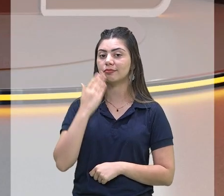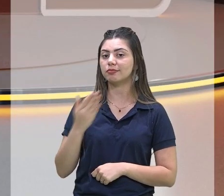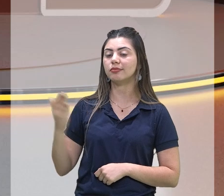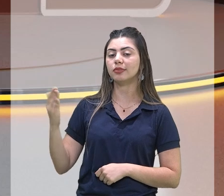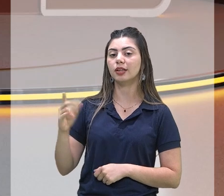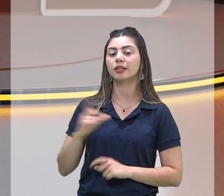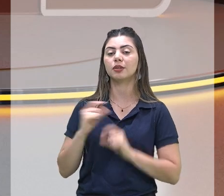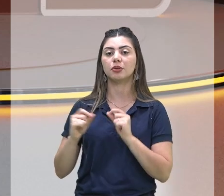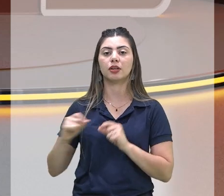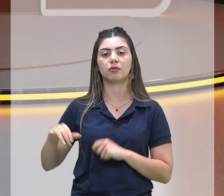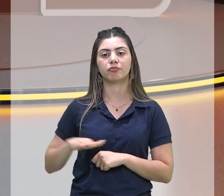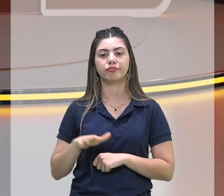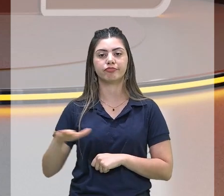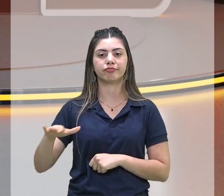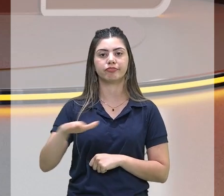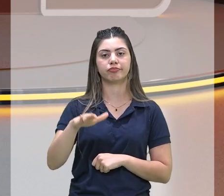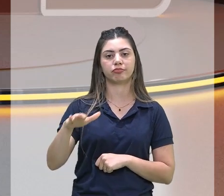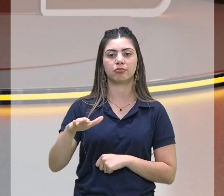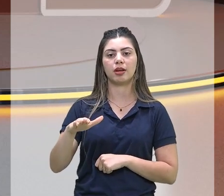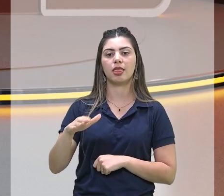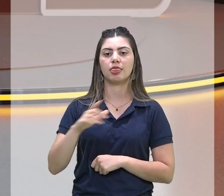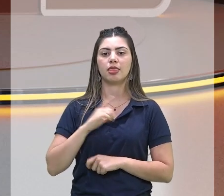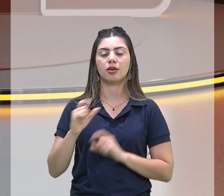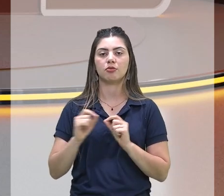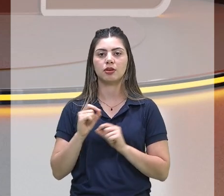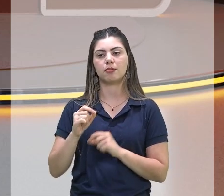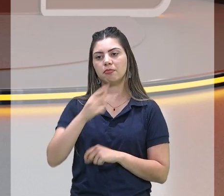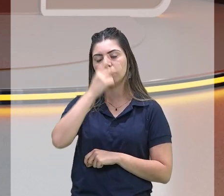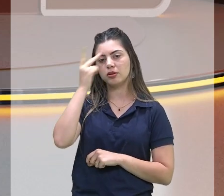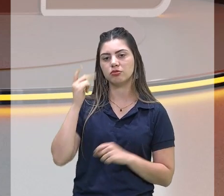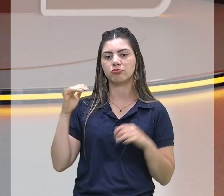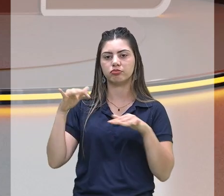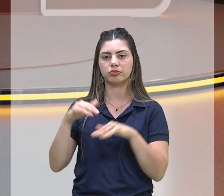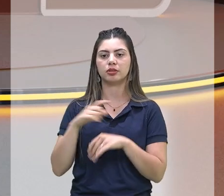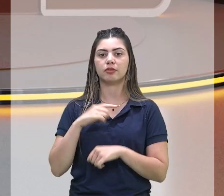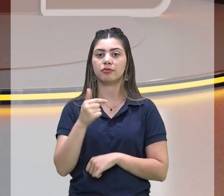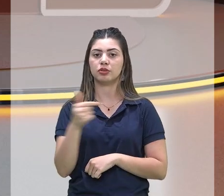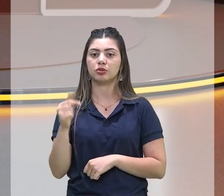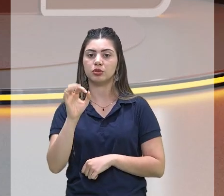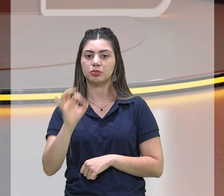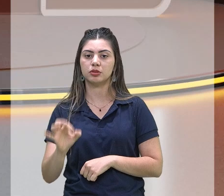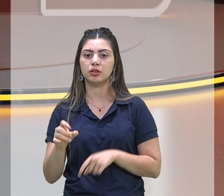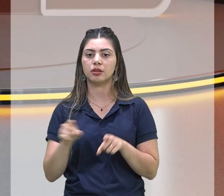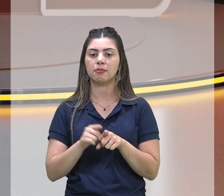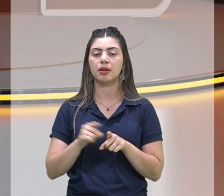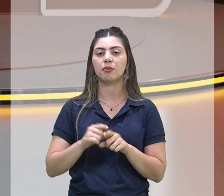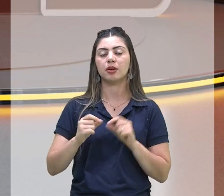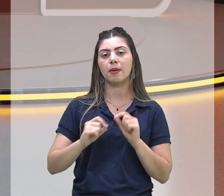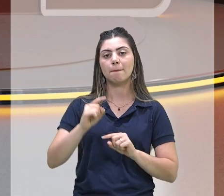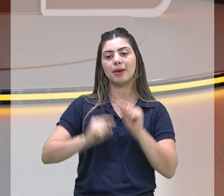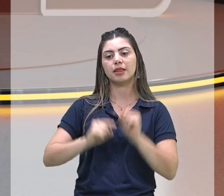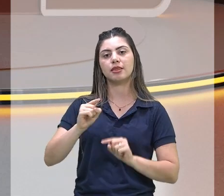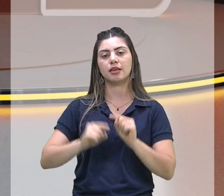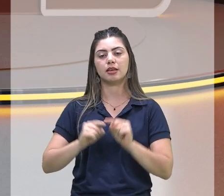os automóveis de passageiros com 22%, tá? Os veículos de carga com